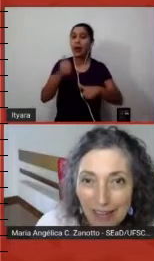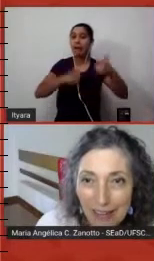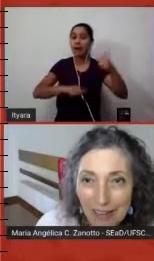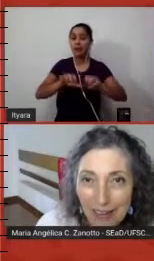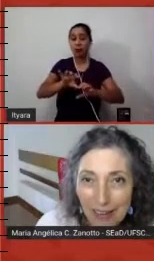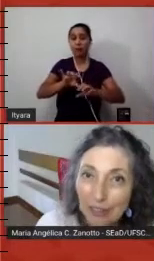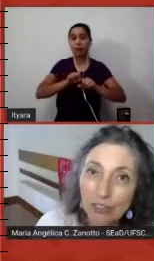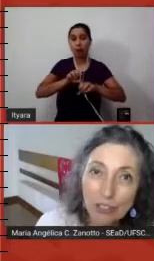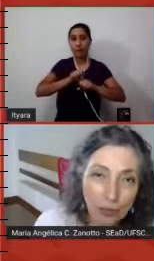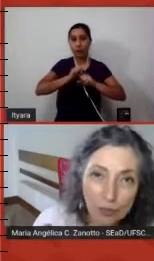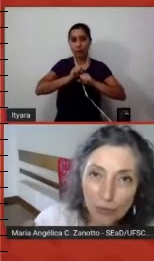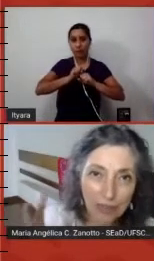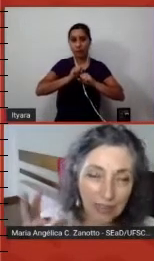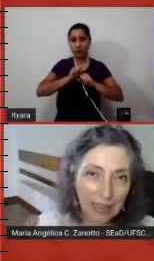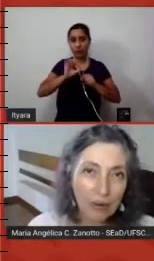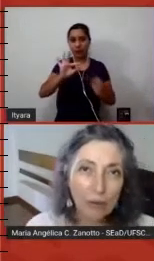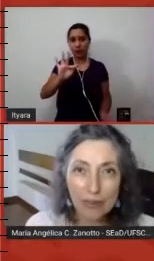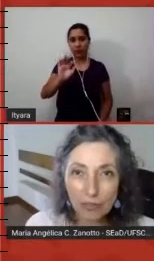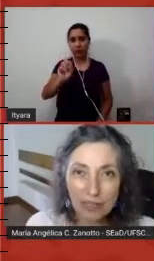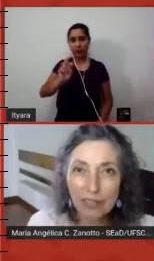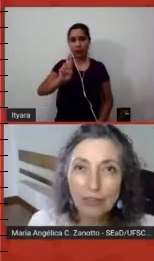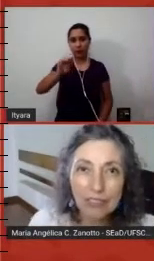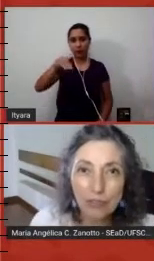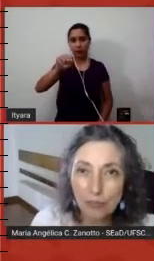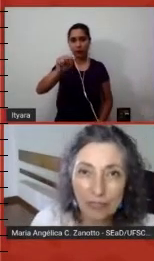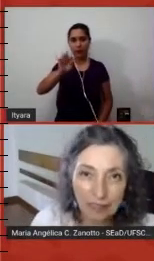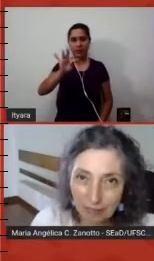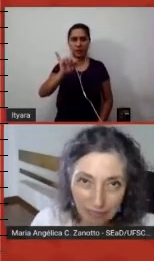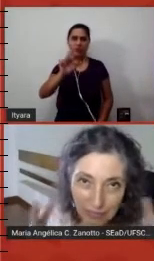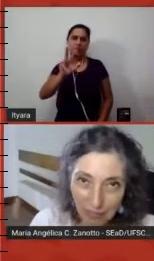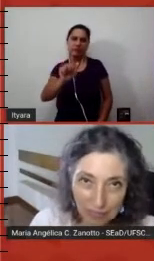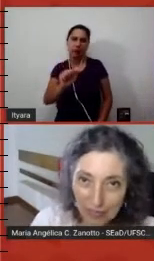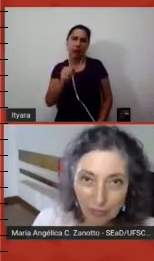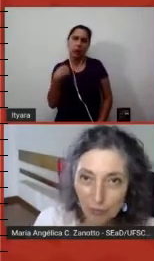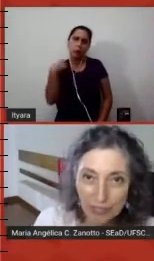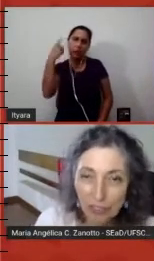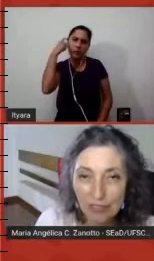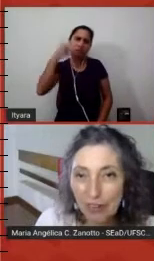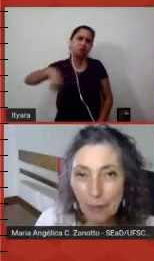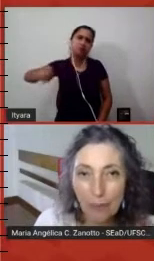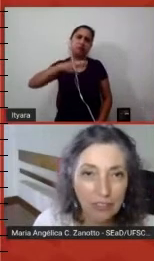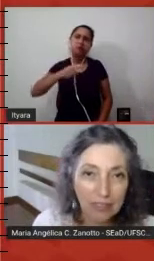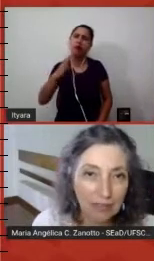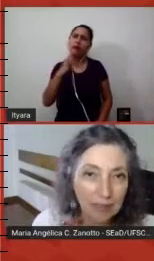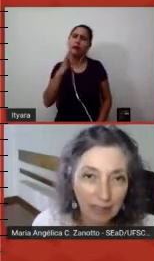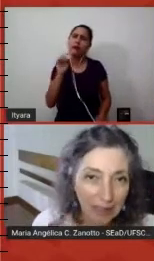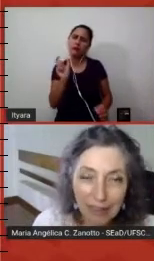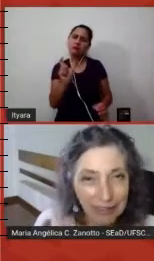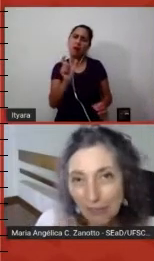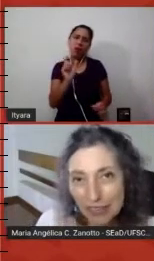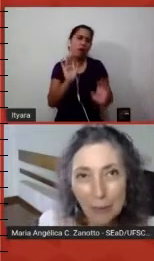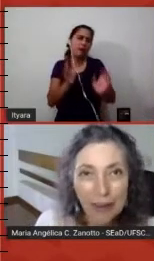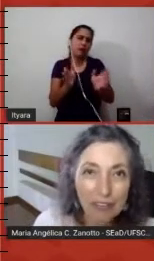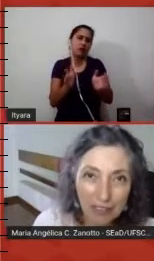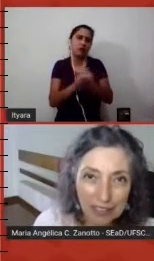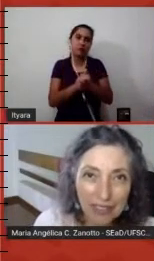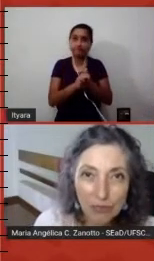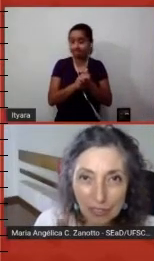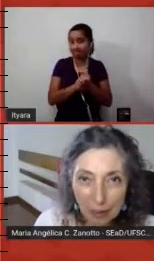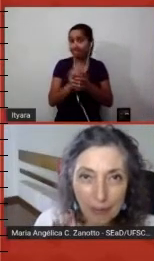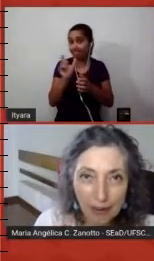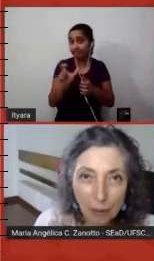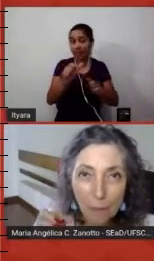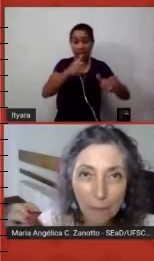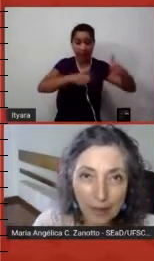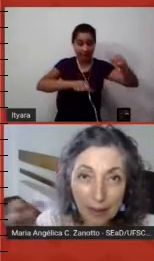ela eu acho que todo mundo tem alguma noção, né, sobre avaliação formativa, ela pode, na verdade, a palavra